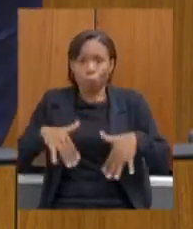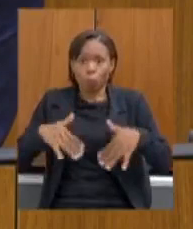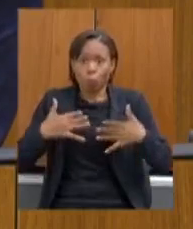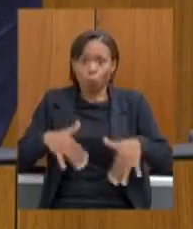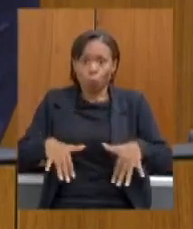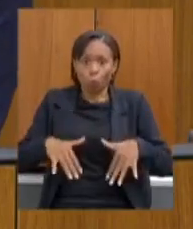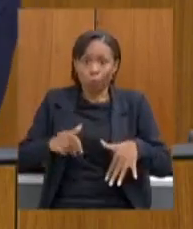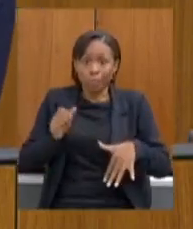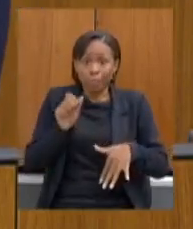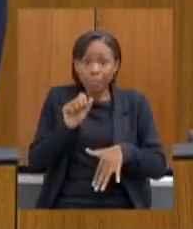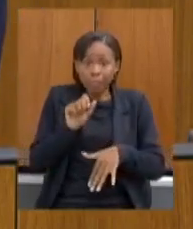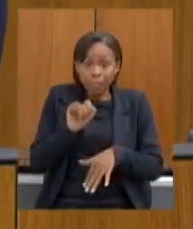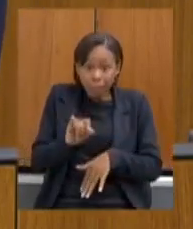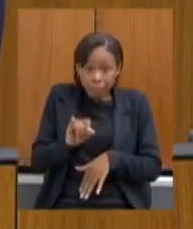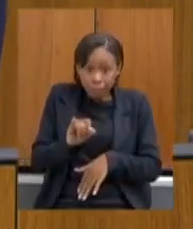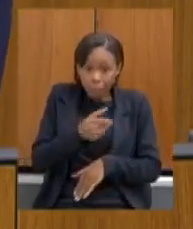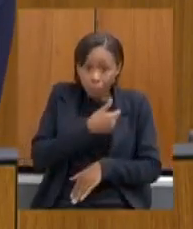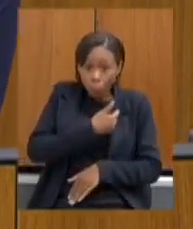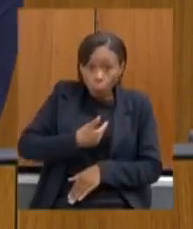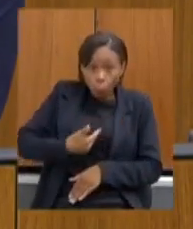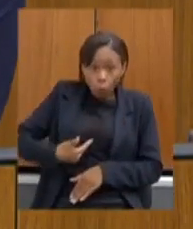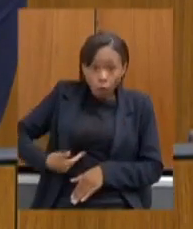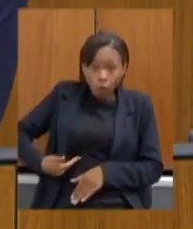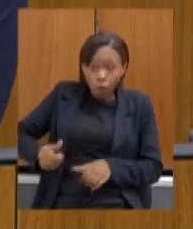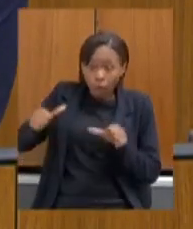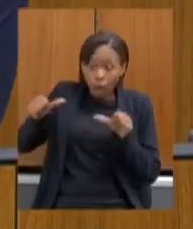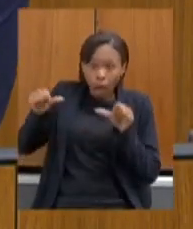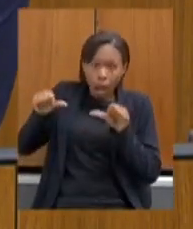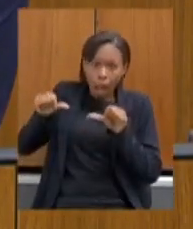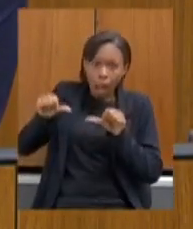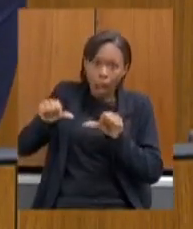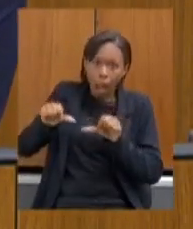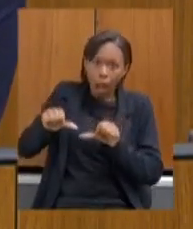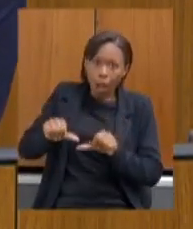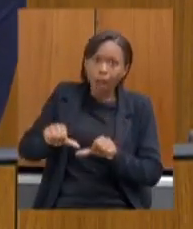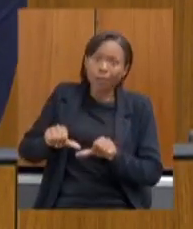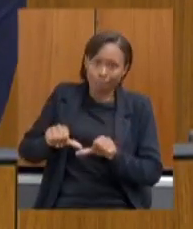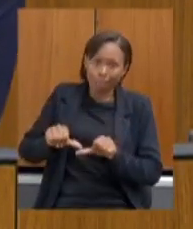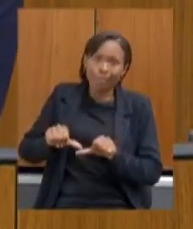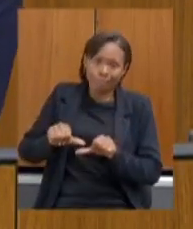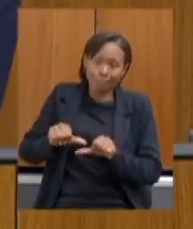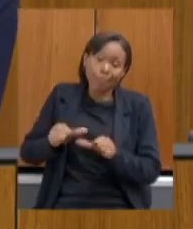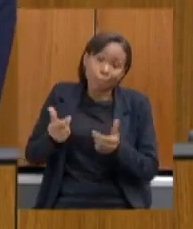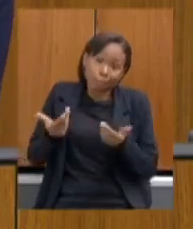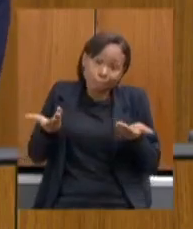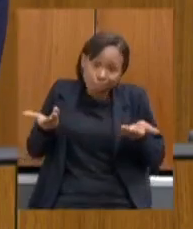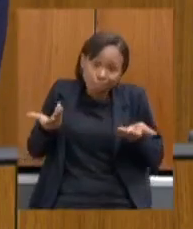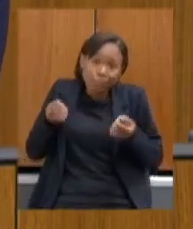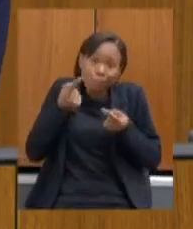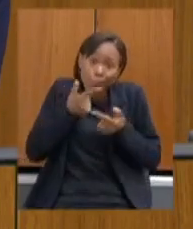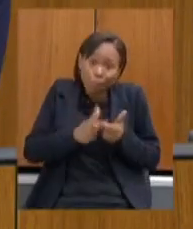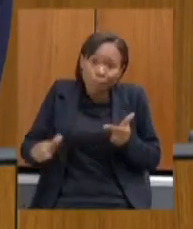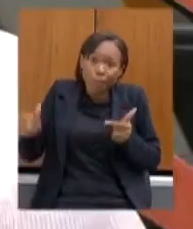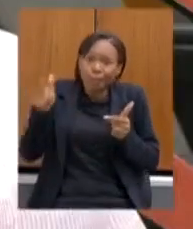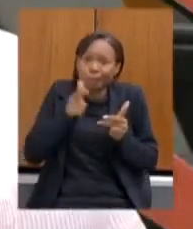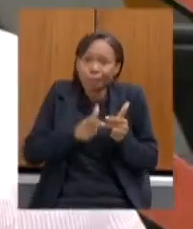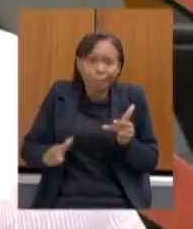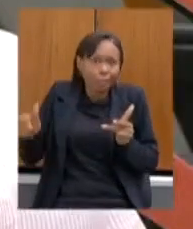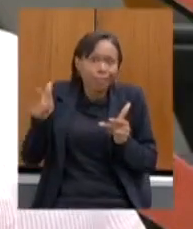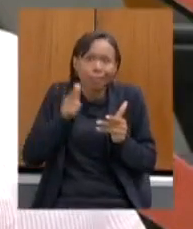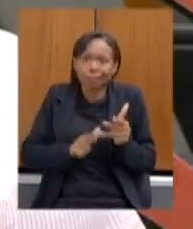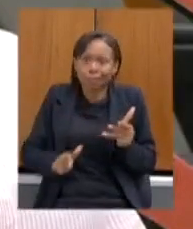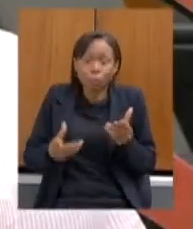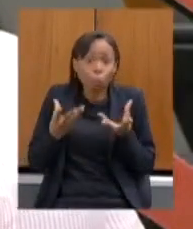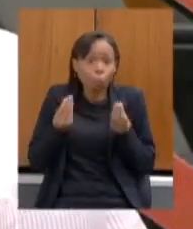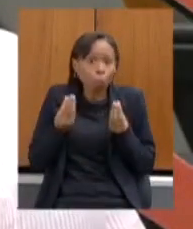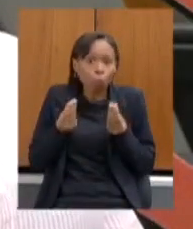compreender que era só o problema. E o que a gente tem visto é diferente. Nós temos visto, é muita coisa